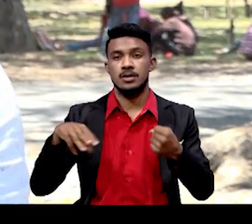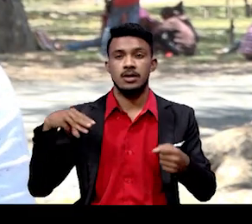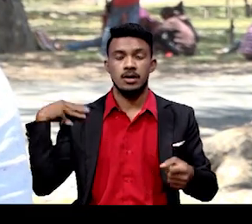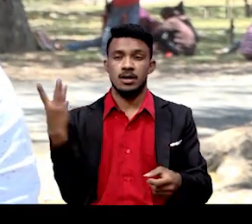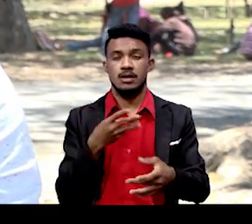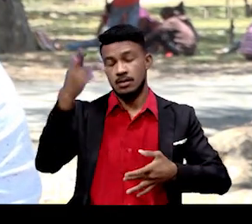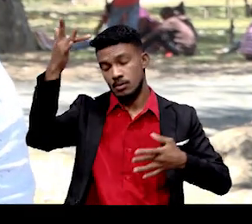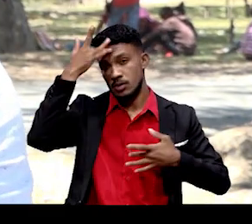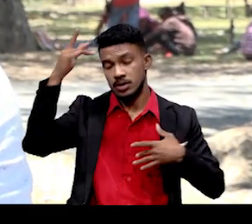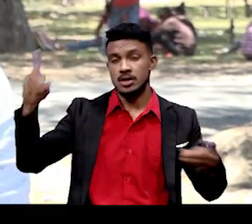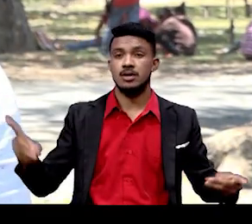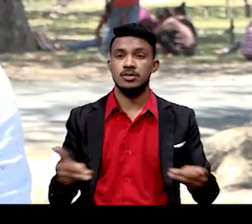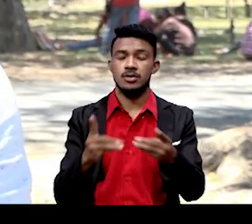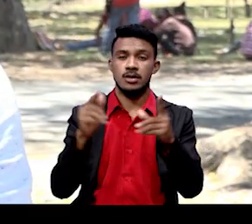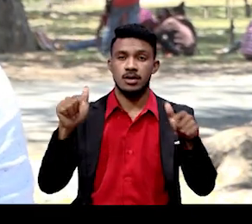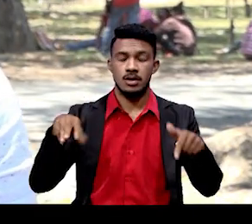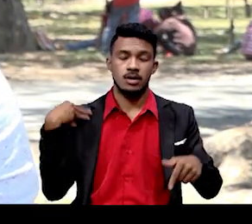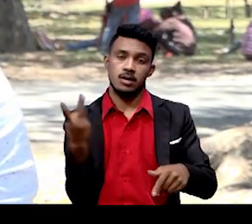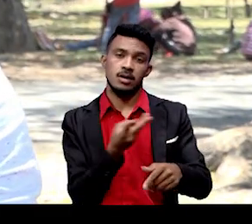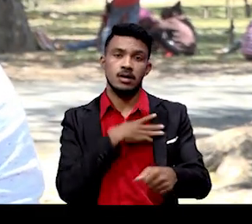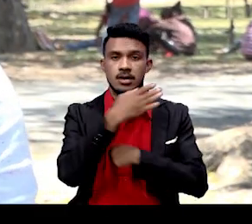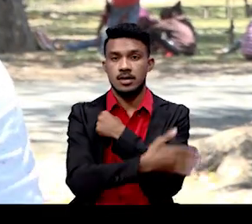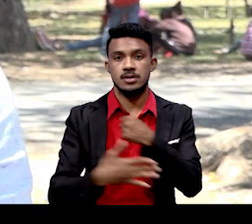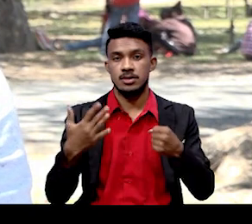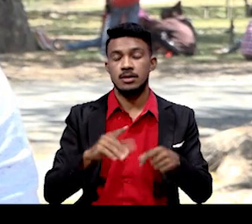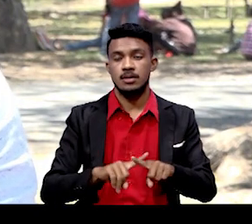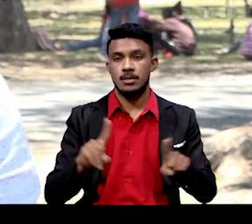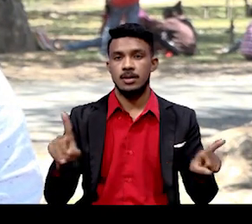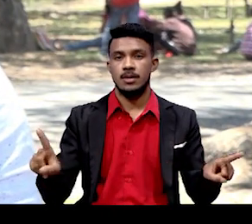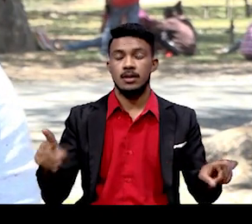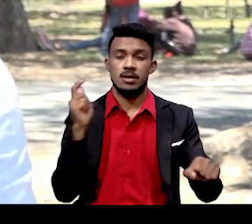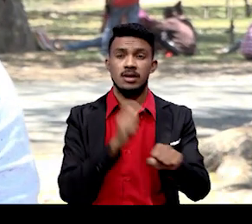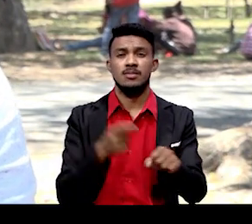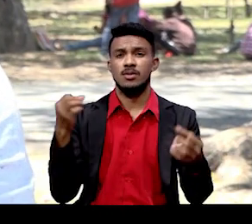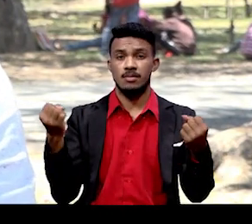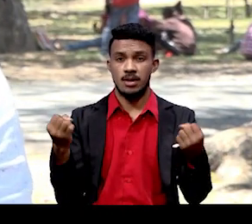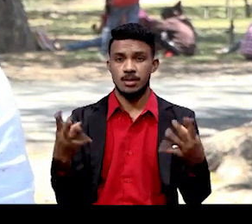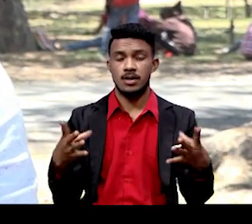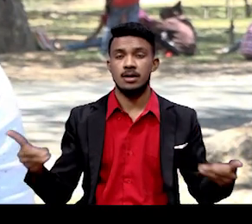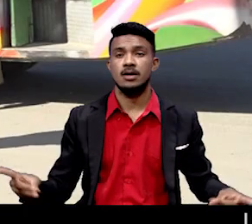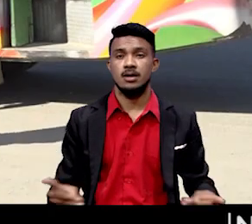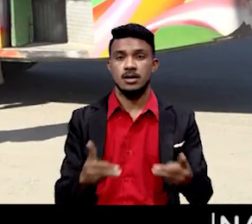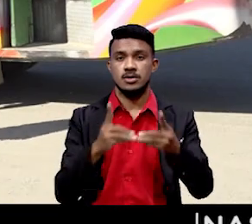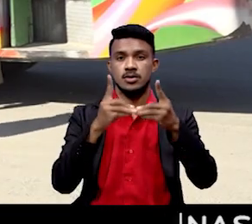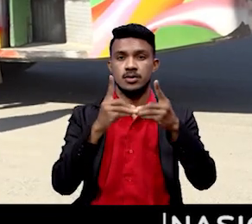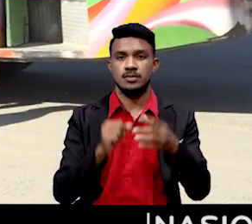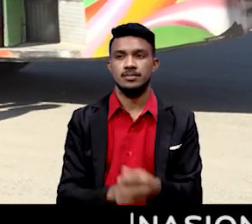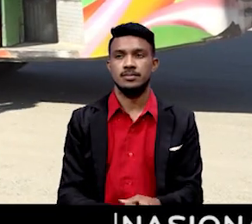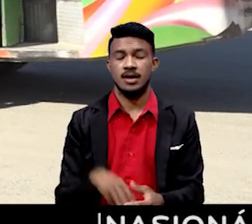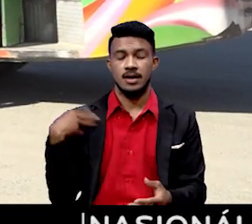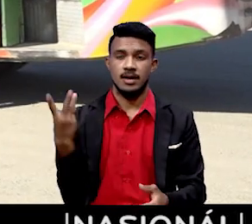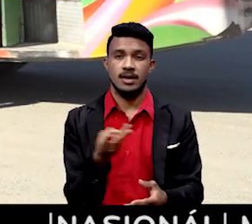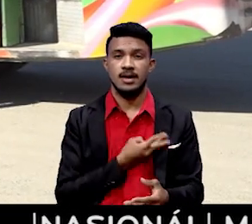me enfrenta ela aí tem a relar, neve situação bar com casou e aí tem a